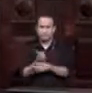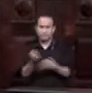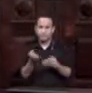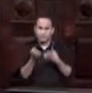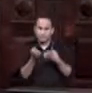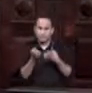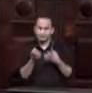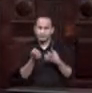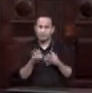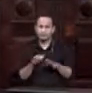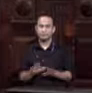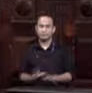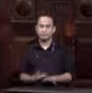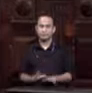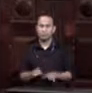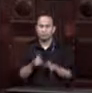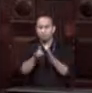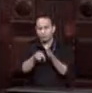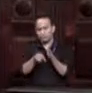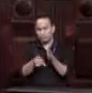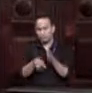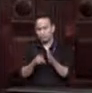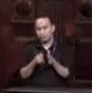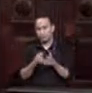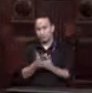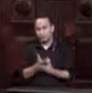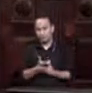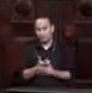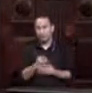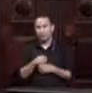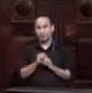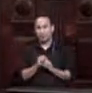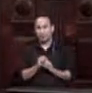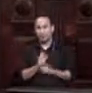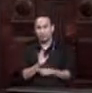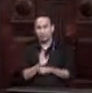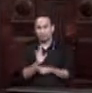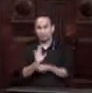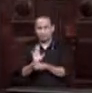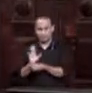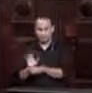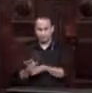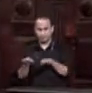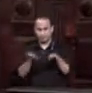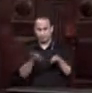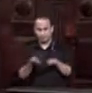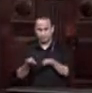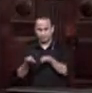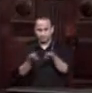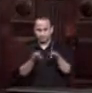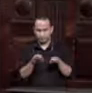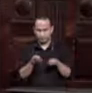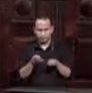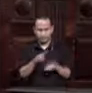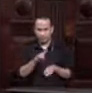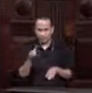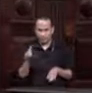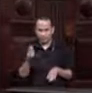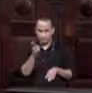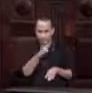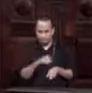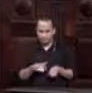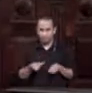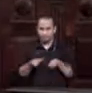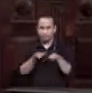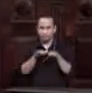teto ensejasse uma diminuição de gastos para contribuir com o equilíbrio fiscal do Estado não será alcançado